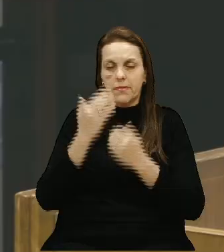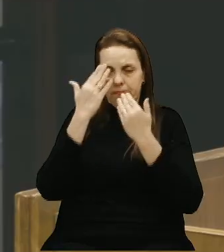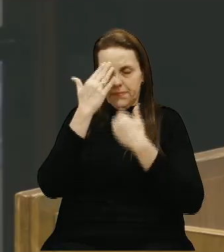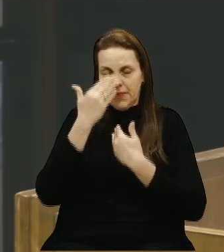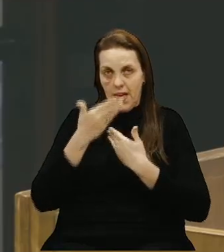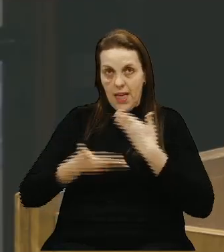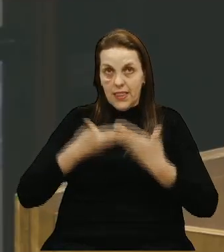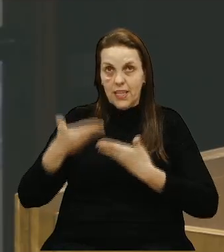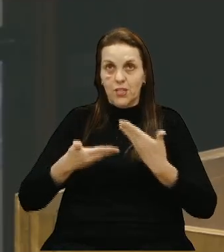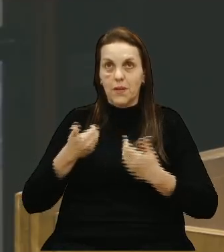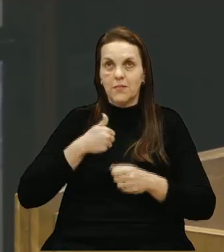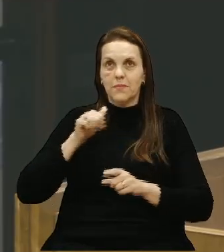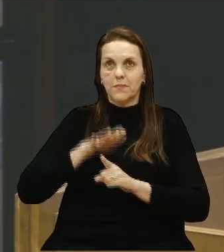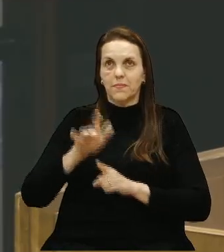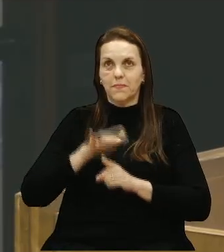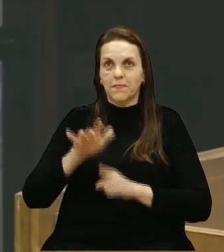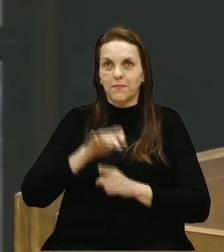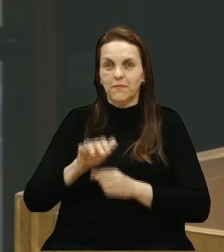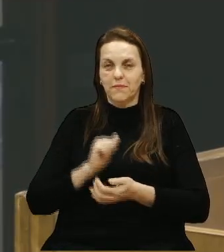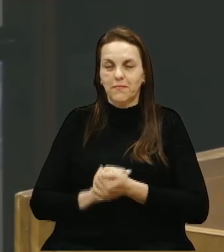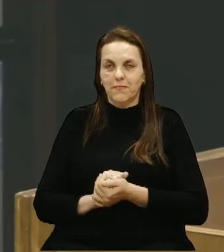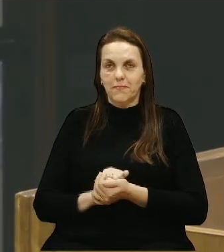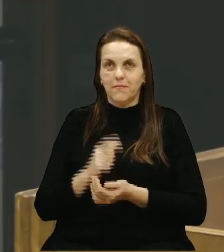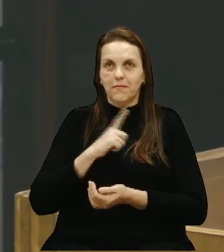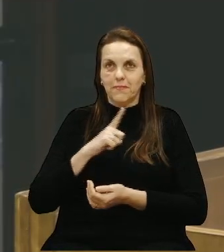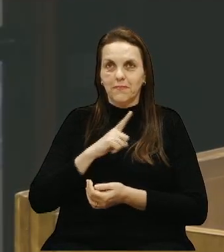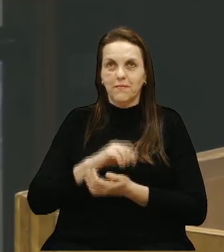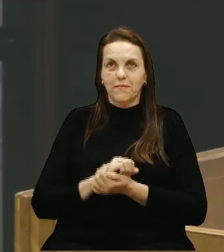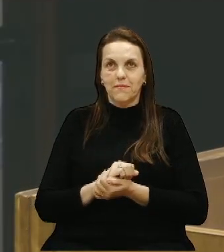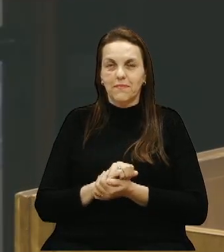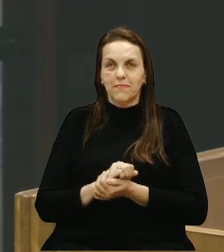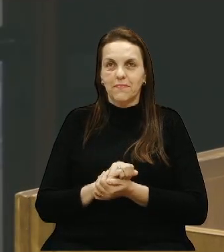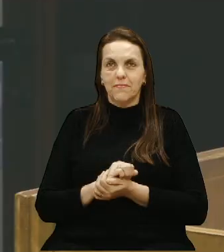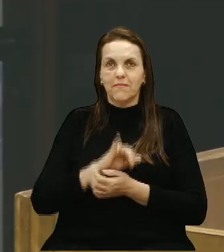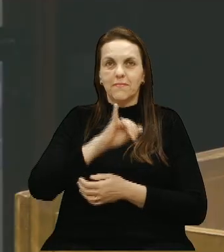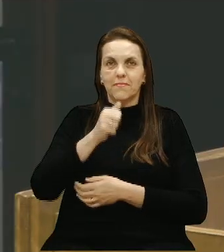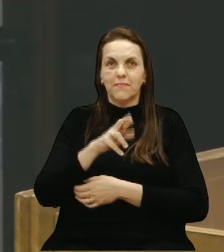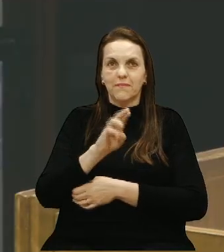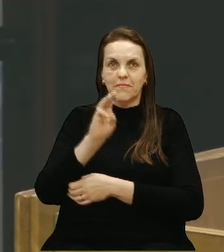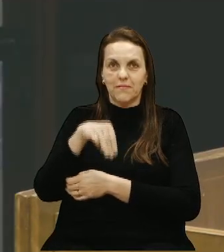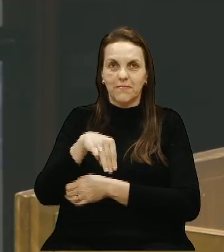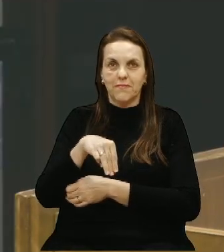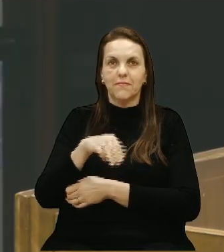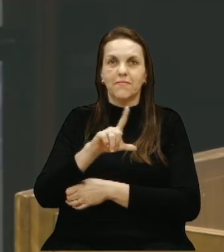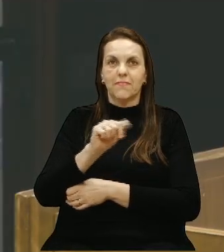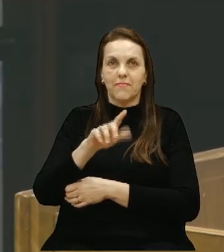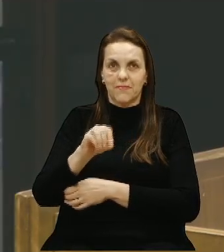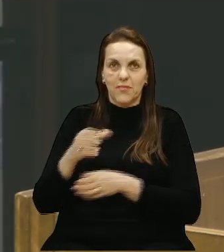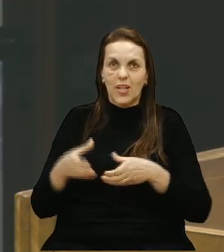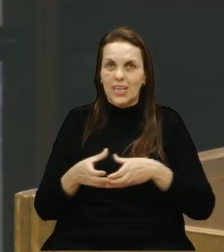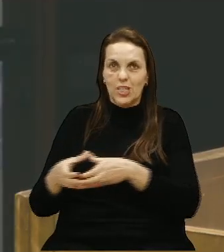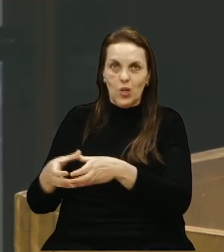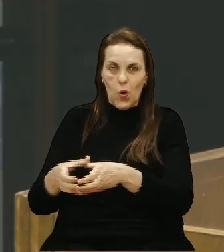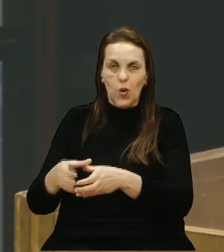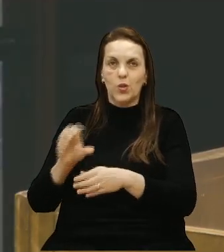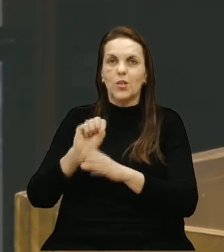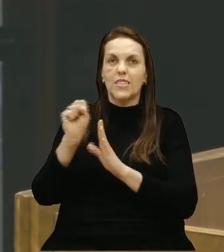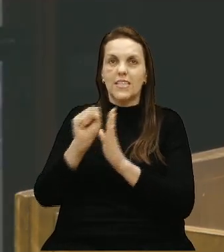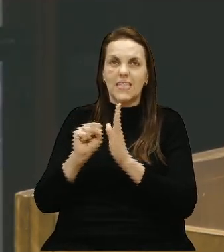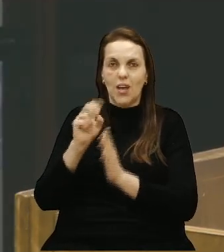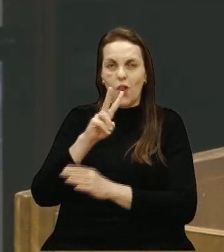demandas. Rede de esgoto no Jardim do Lago, rede de esgoto no século XX, buracos lá no